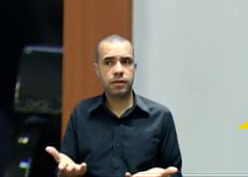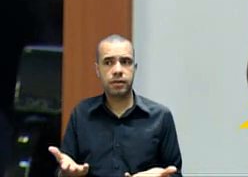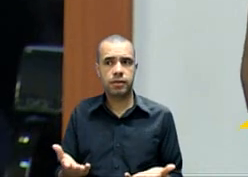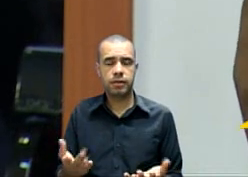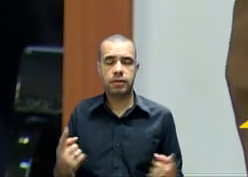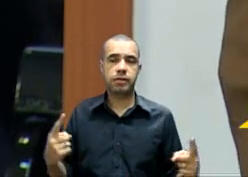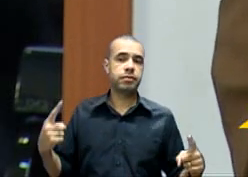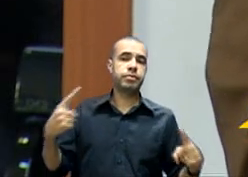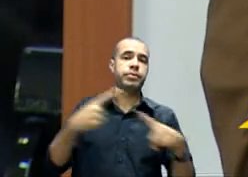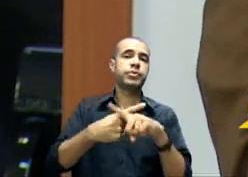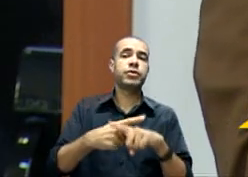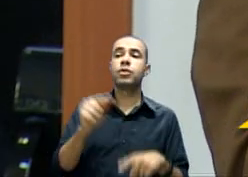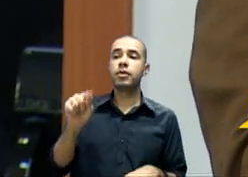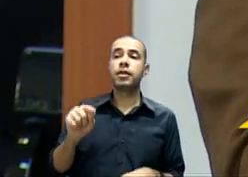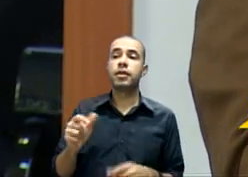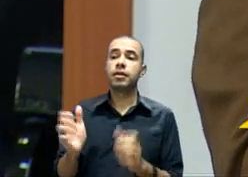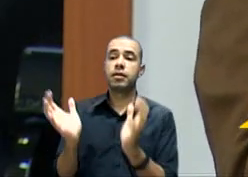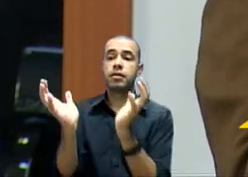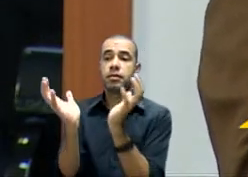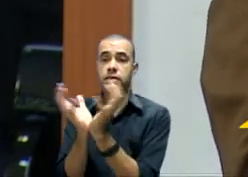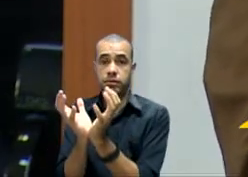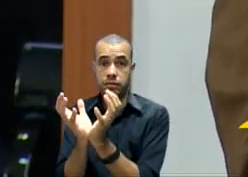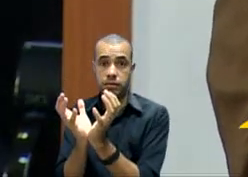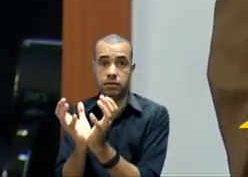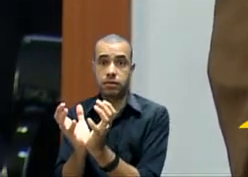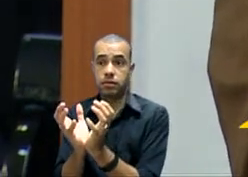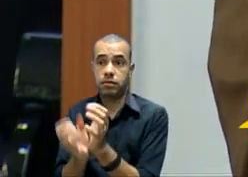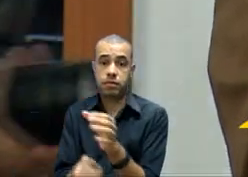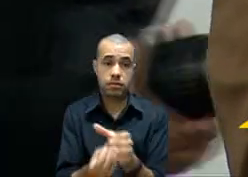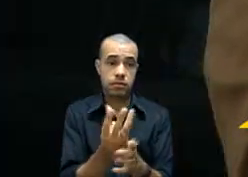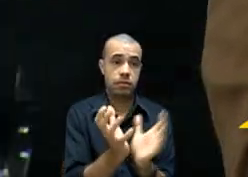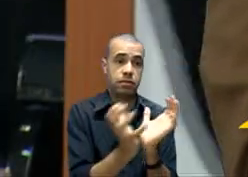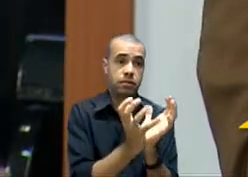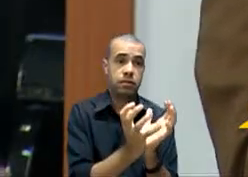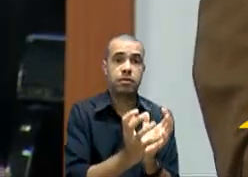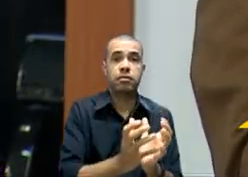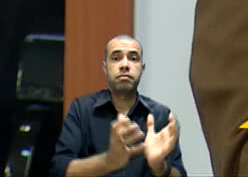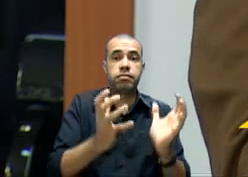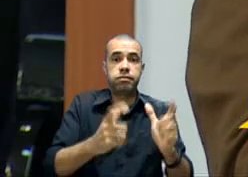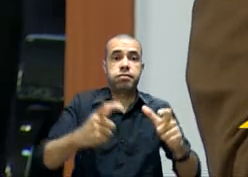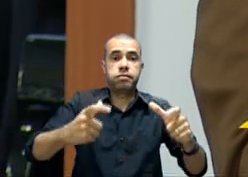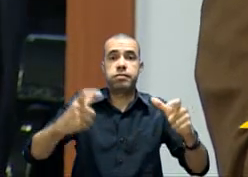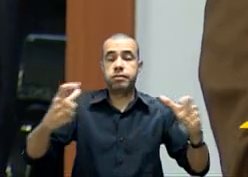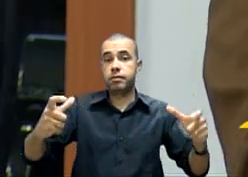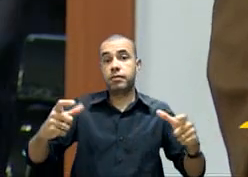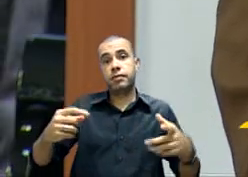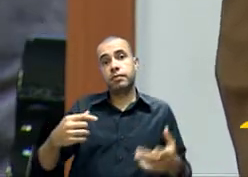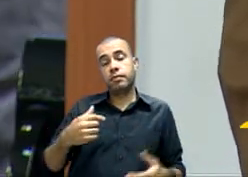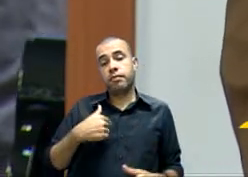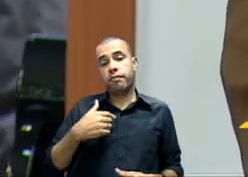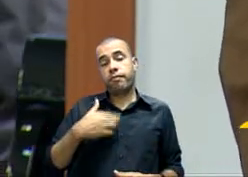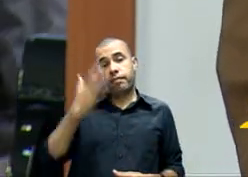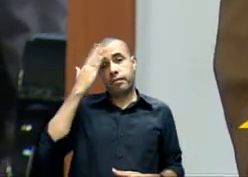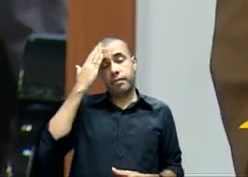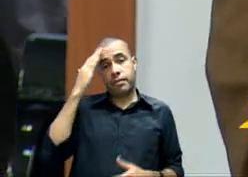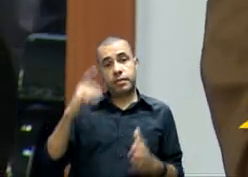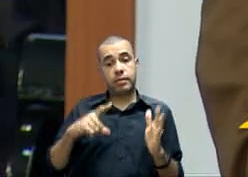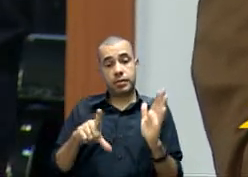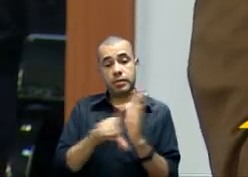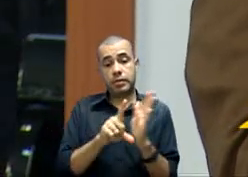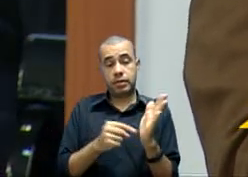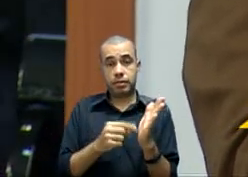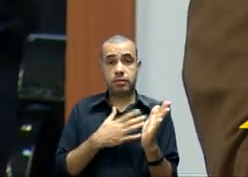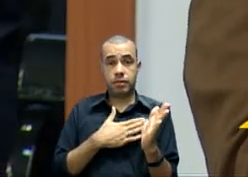do SAI. Eu acabei, era uma lei minha, e que ela foi modificada, eu não havia percebido, e